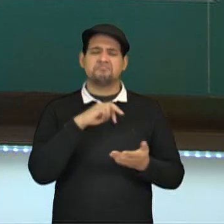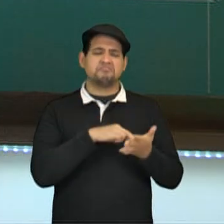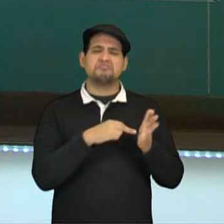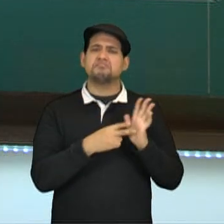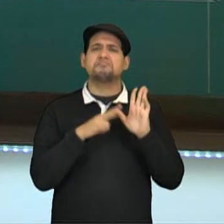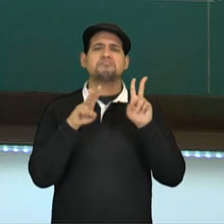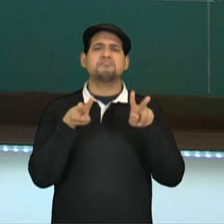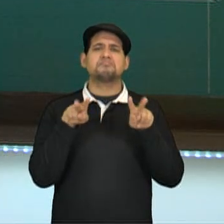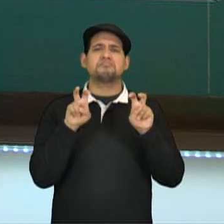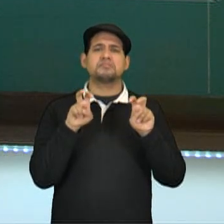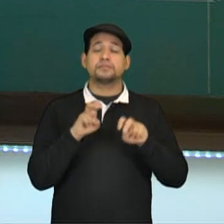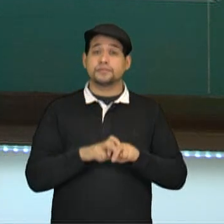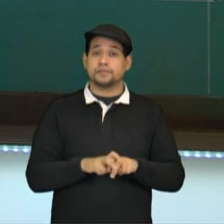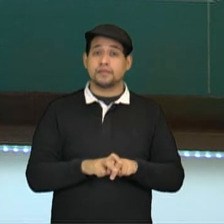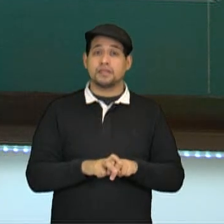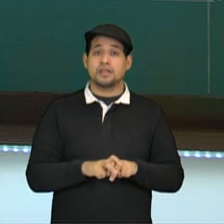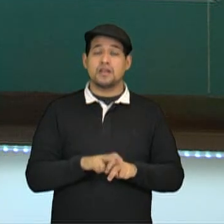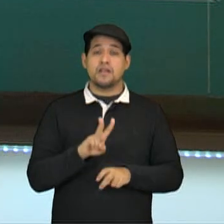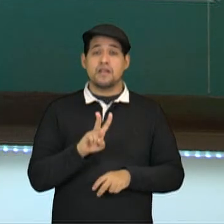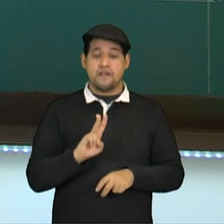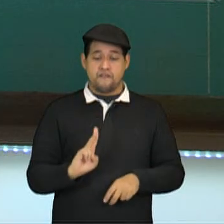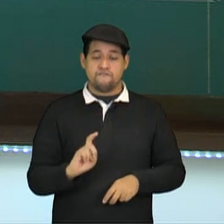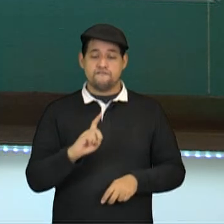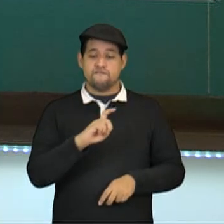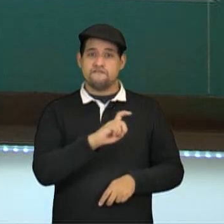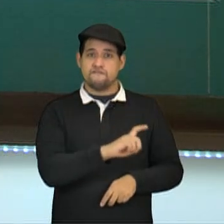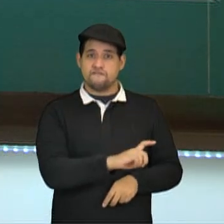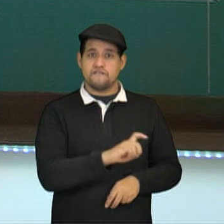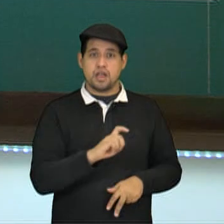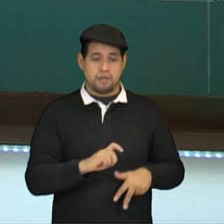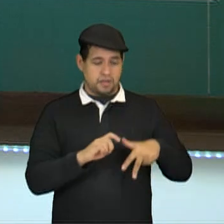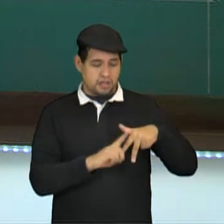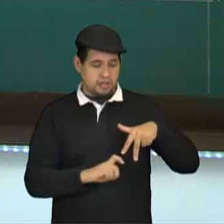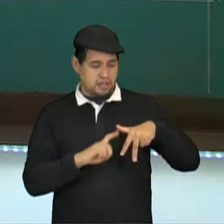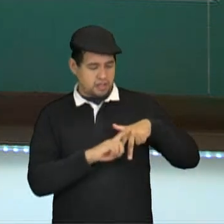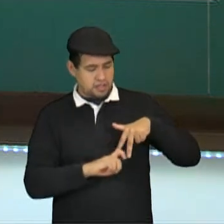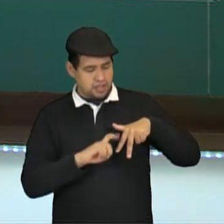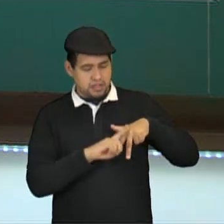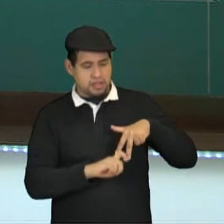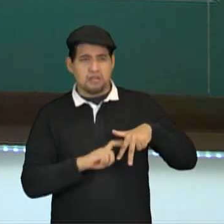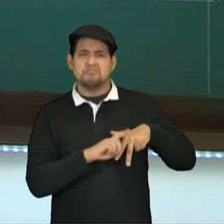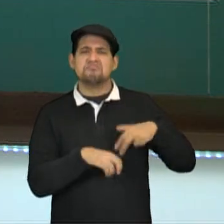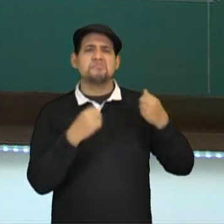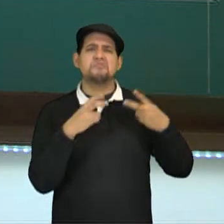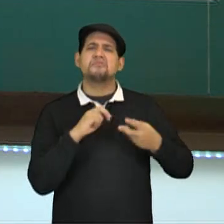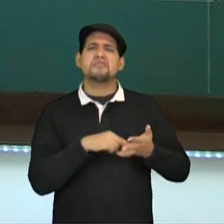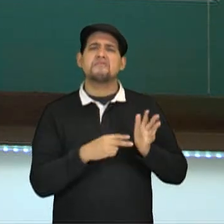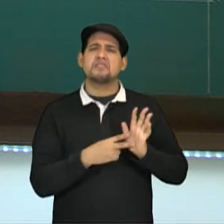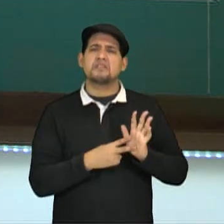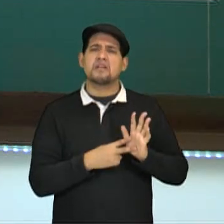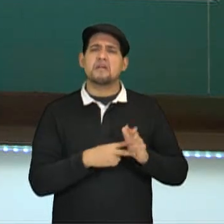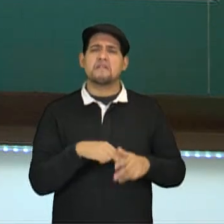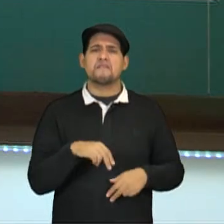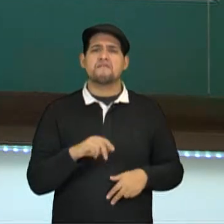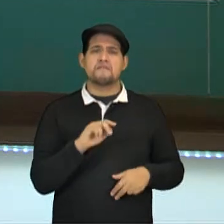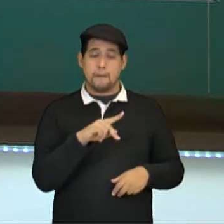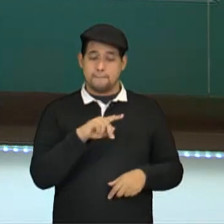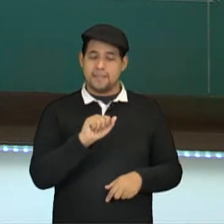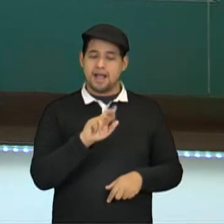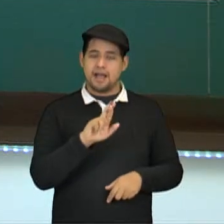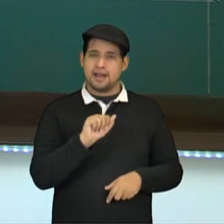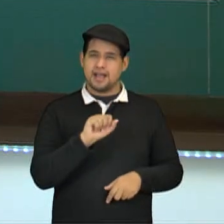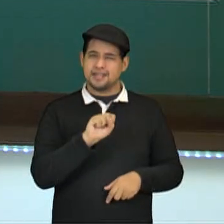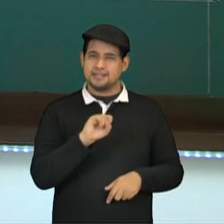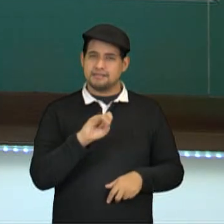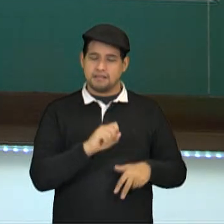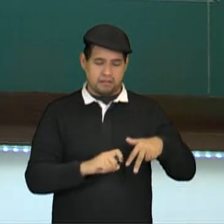do termo verme parasita e cite um exemplo de verme parasita, tá bom? Vou dar um tempinho para